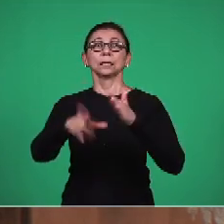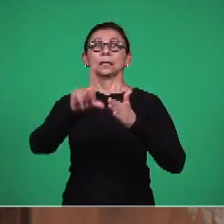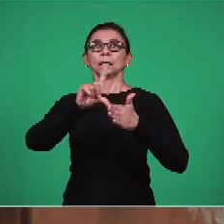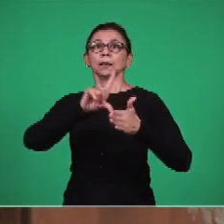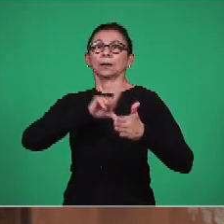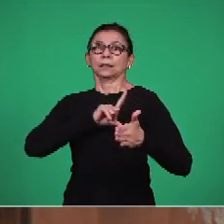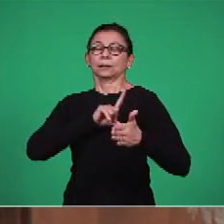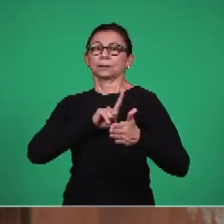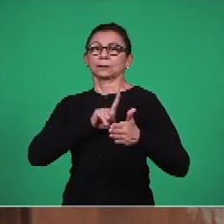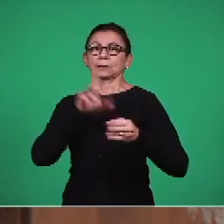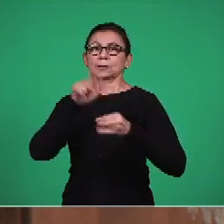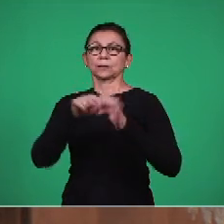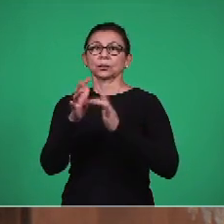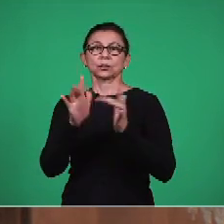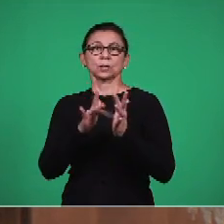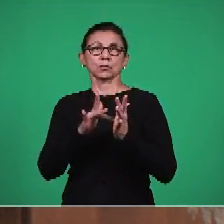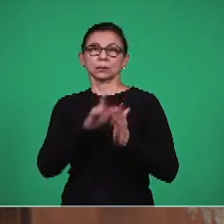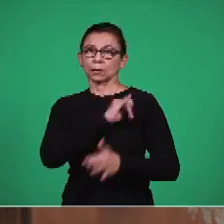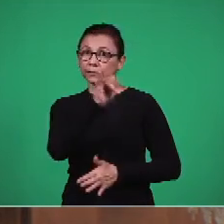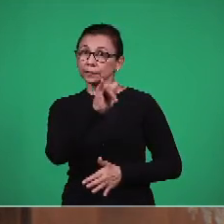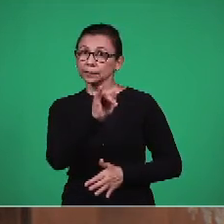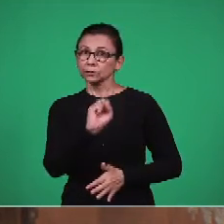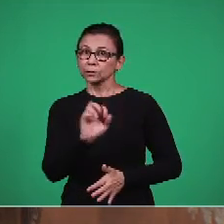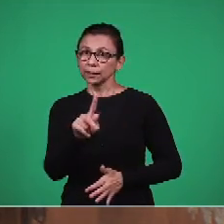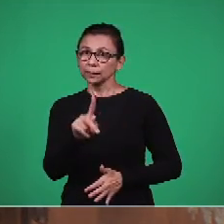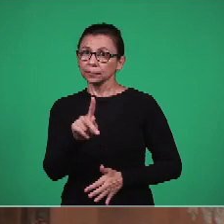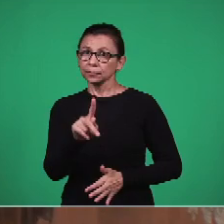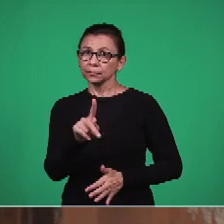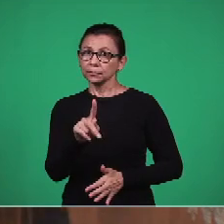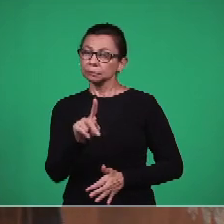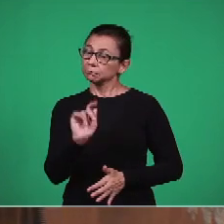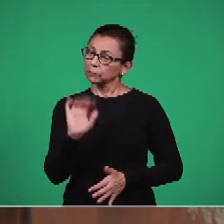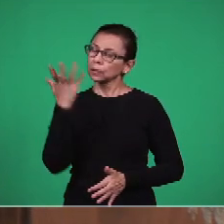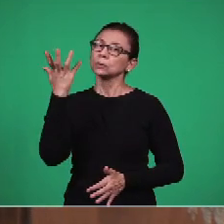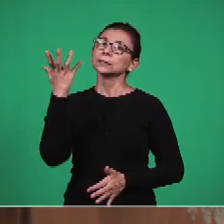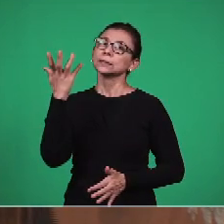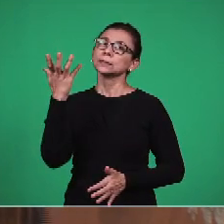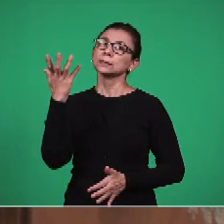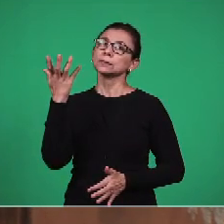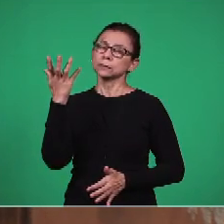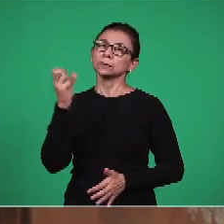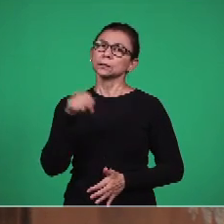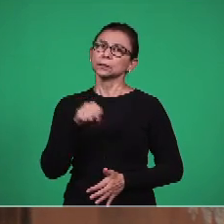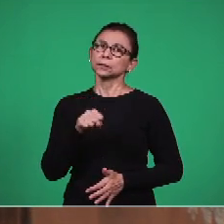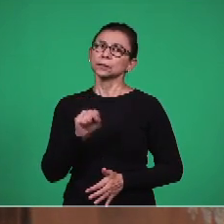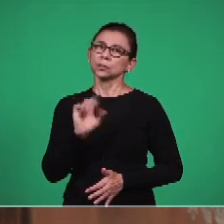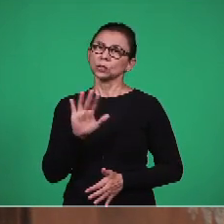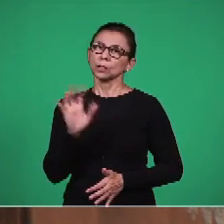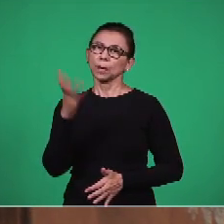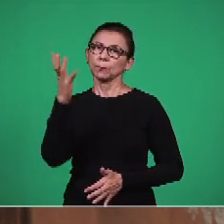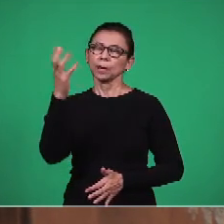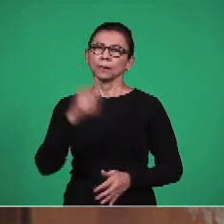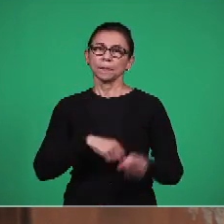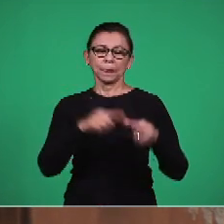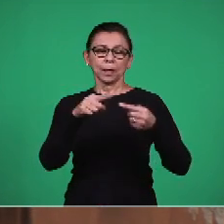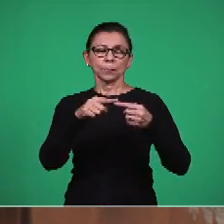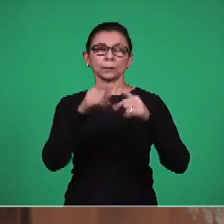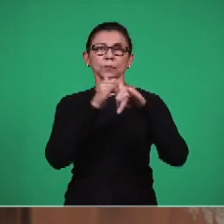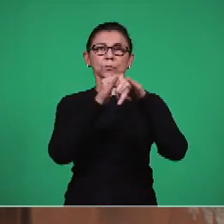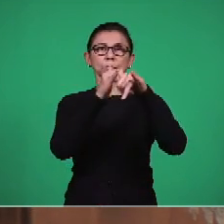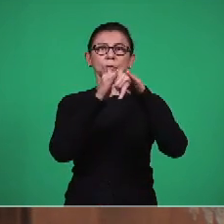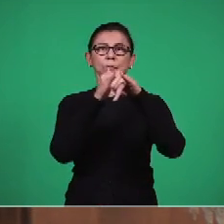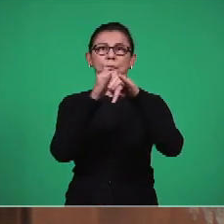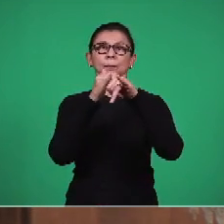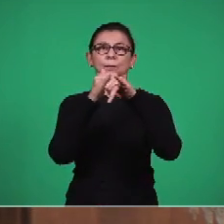terrível dia do Senhor. Está avisado. Isso vai acontecer? Não, já está acontecendo. Tocou a primeira trombeta. Aí vamos